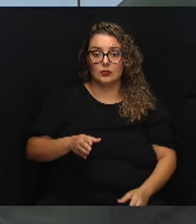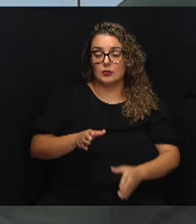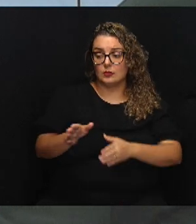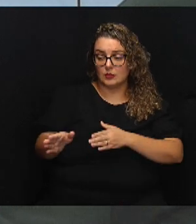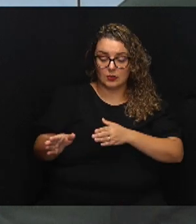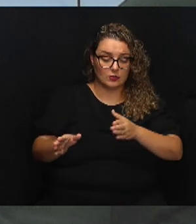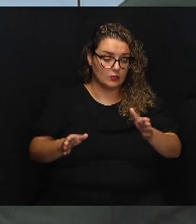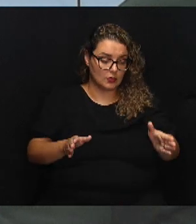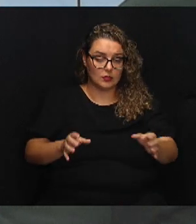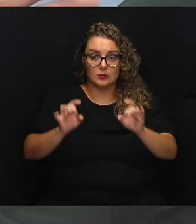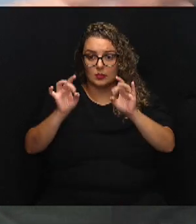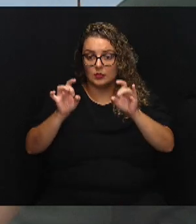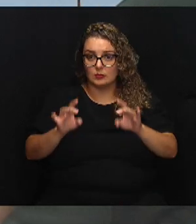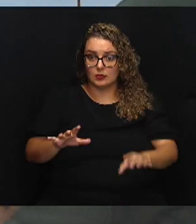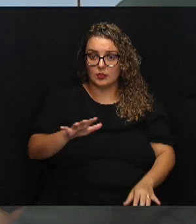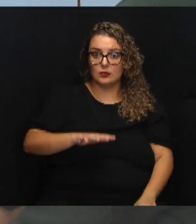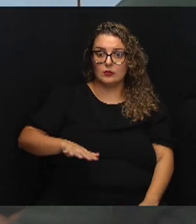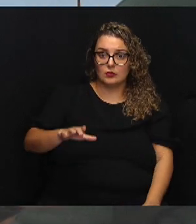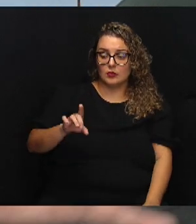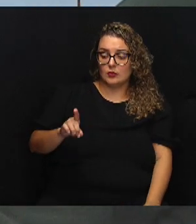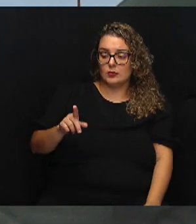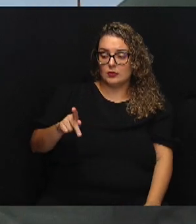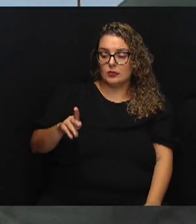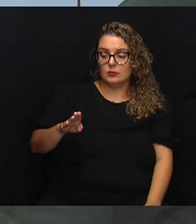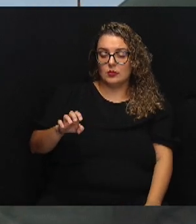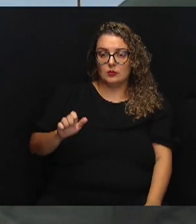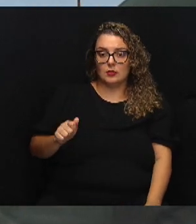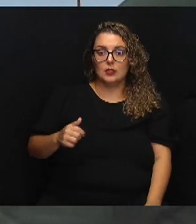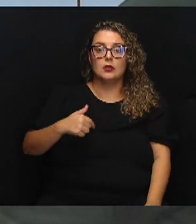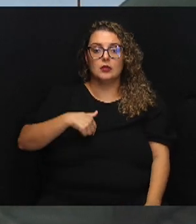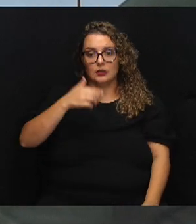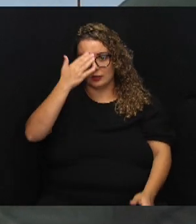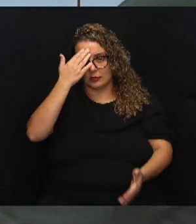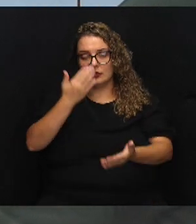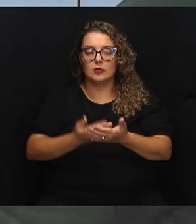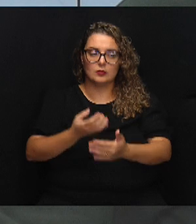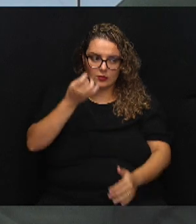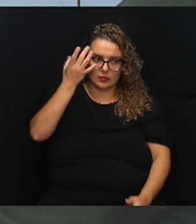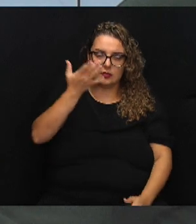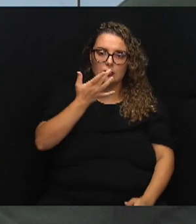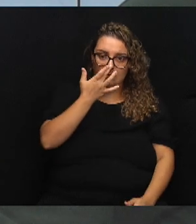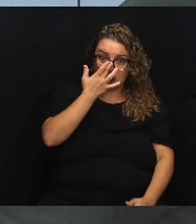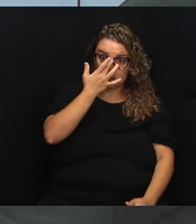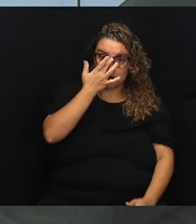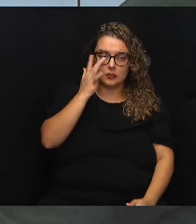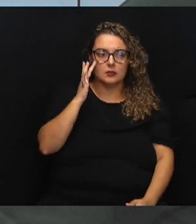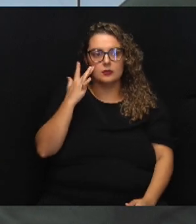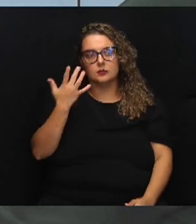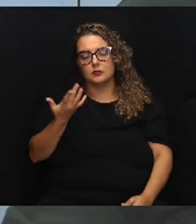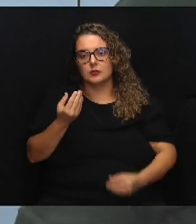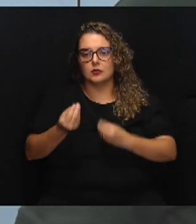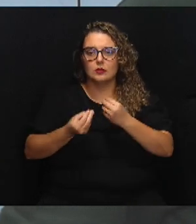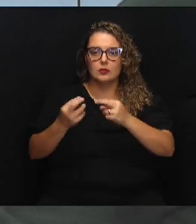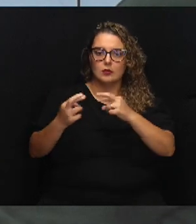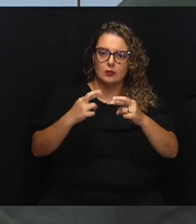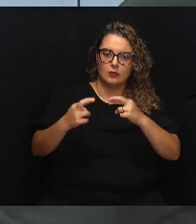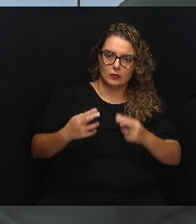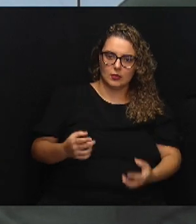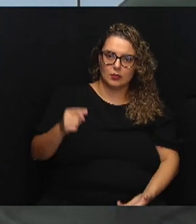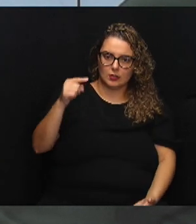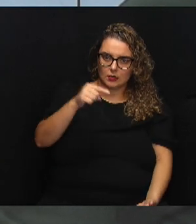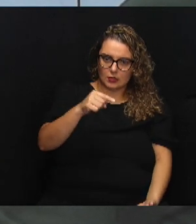direcionados exclusivamente para o DPBEA, eu acredito que vai facilitar. Não sei como que é feita a fiscalização